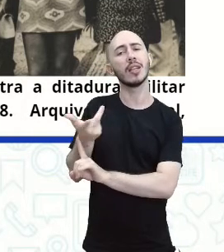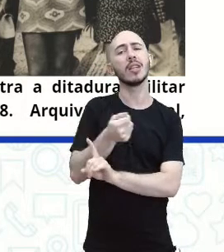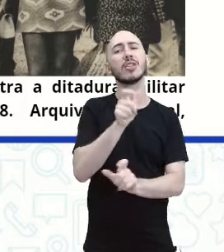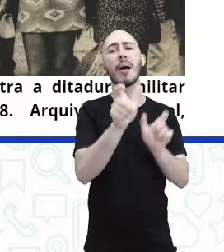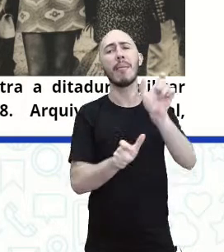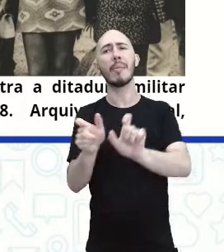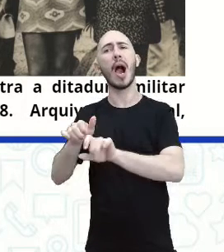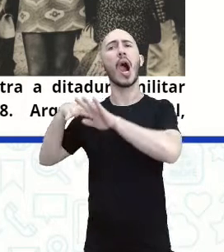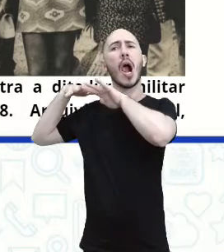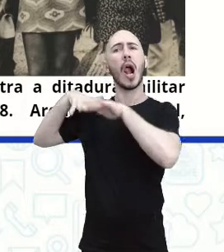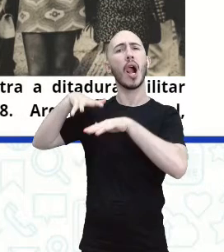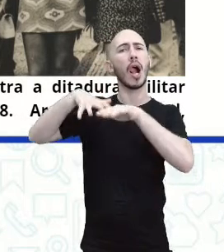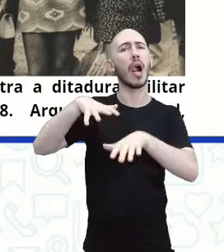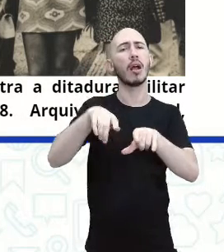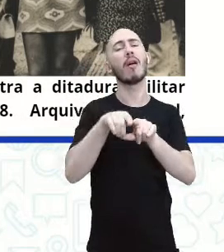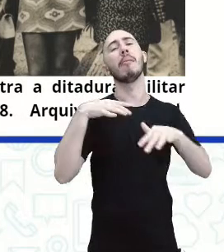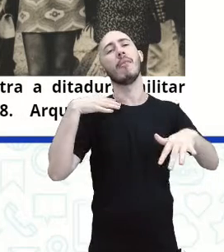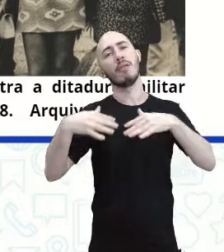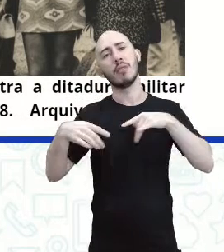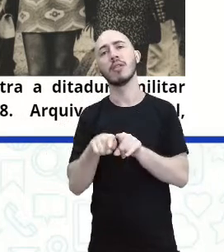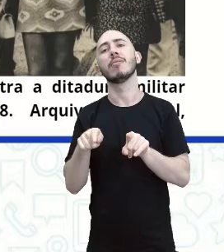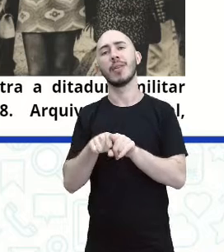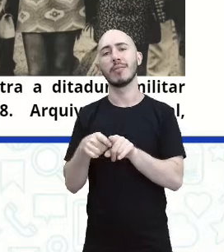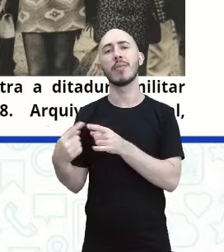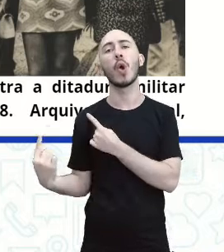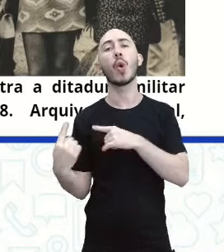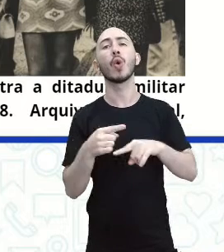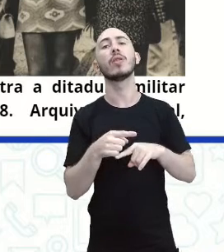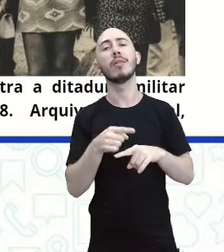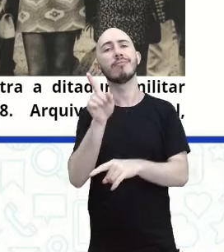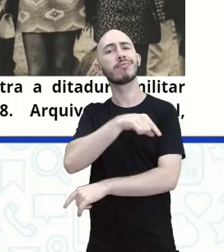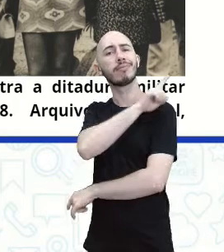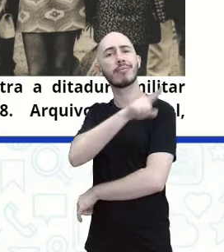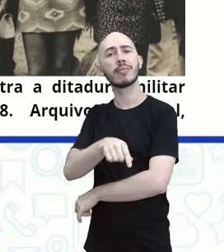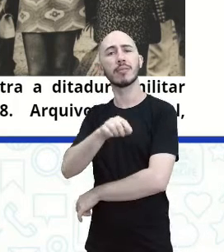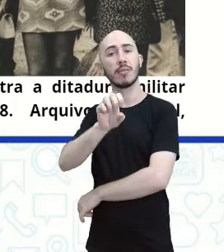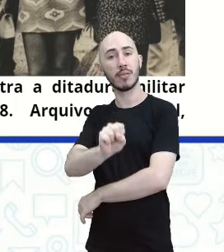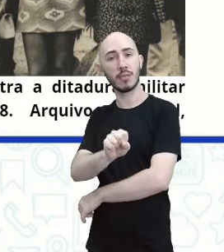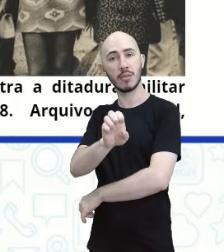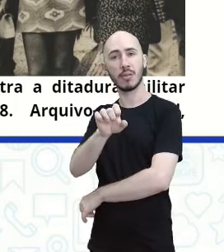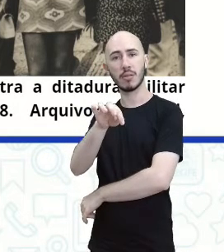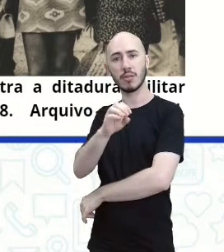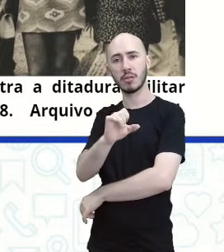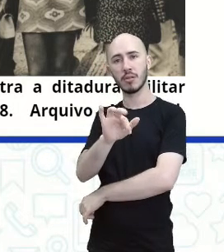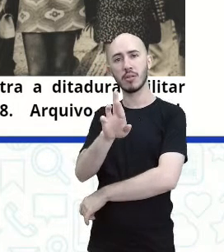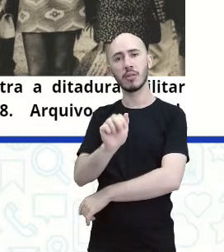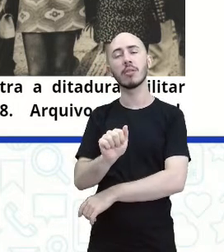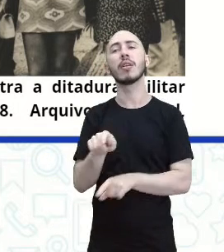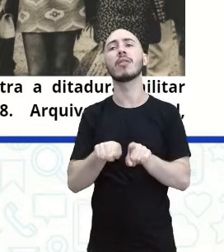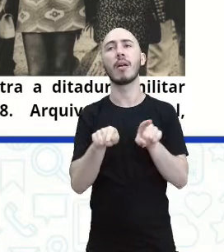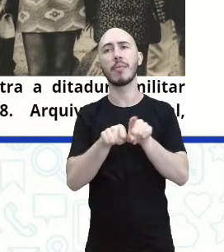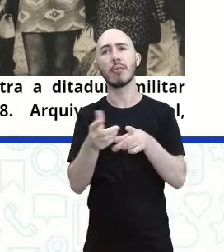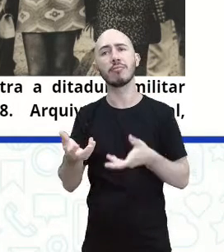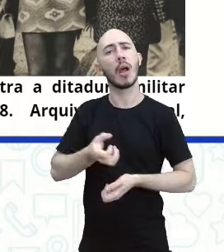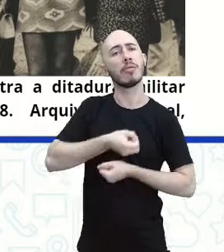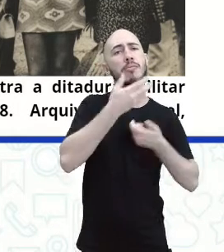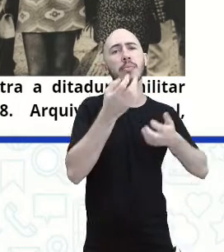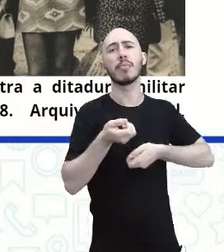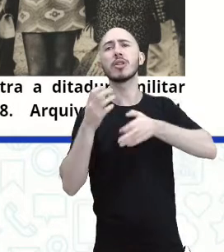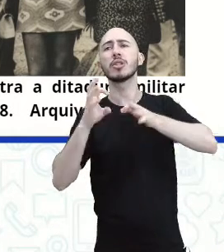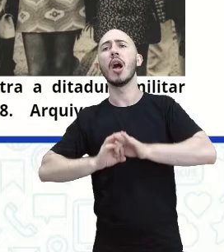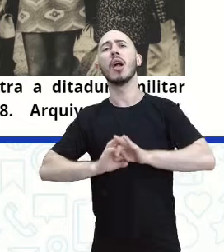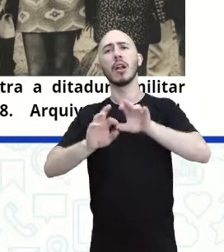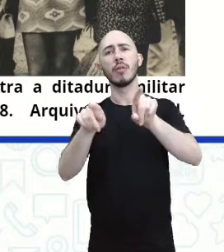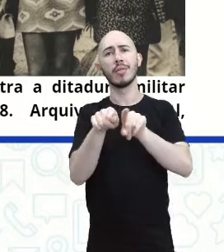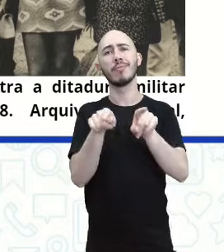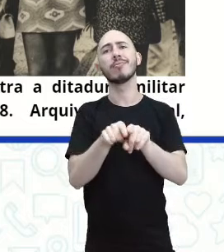né, desses movimentos, né, contra a censura, né, buscando melhor forma de se expressar